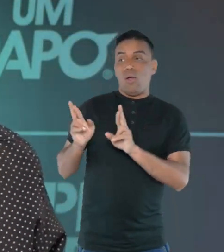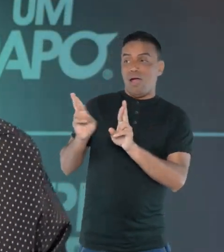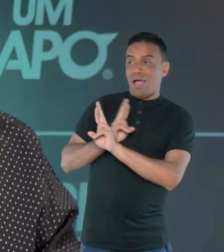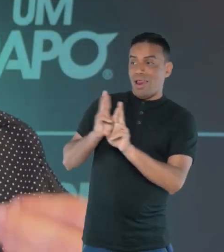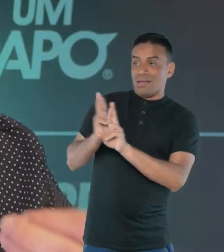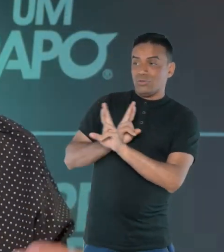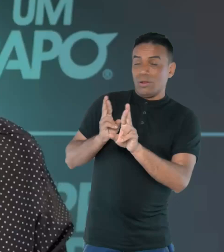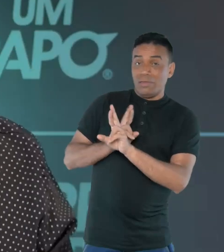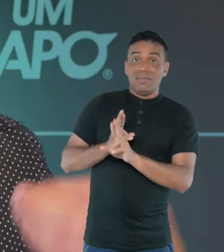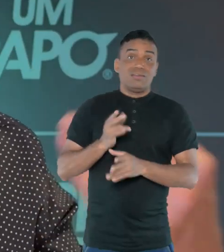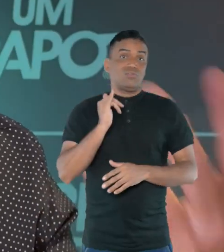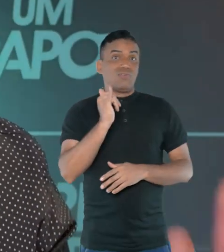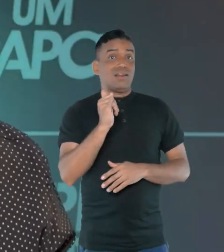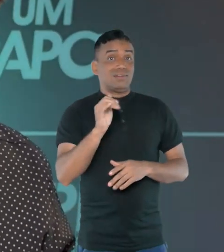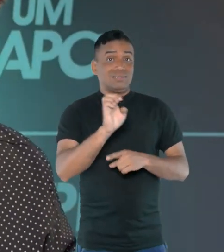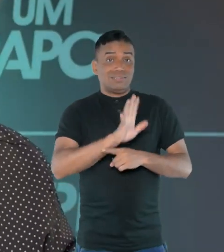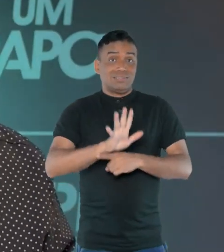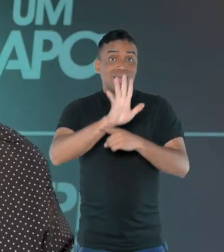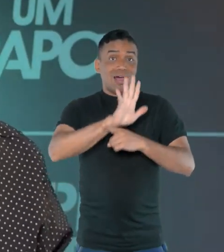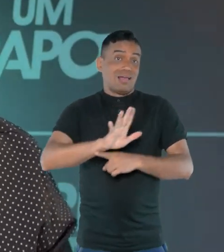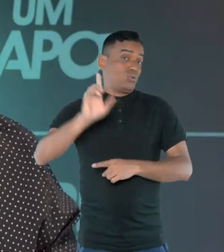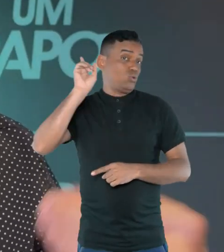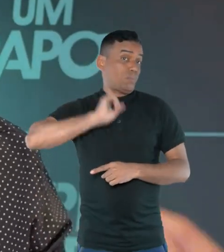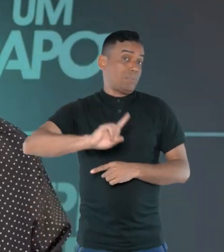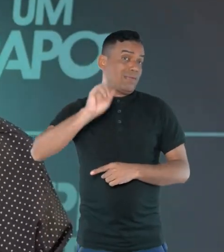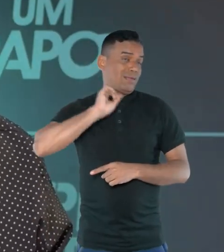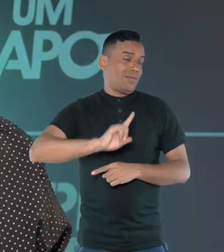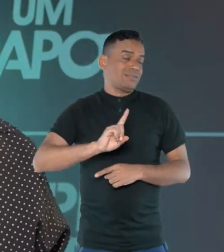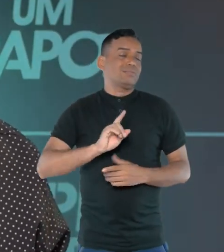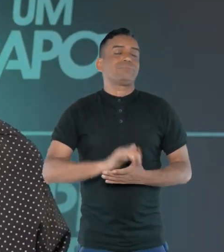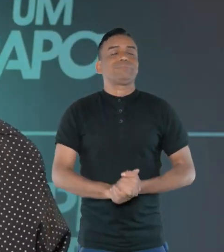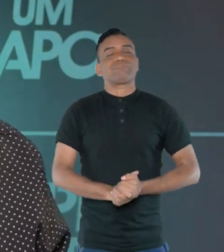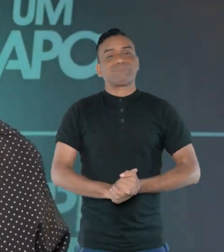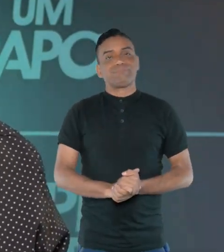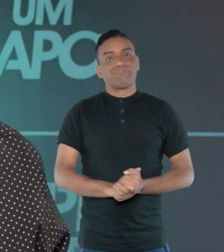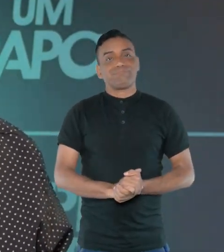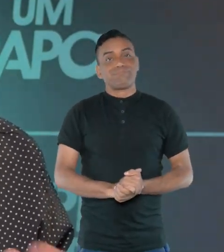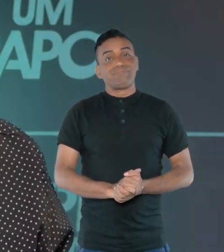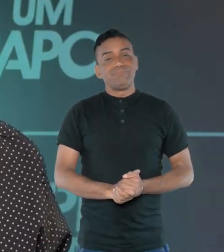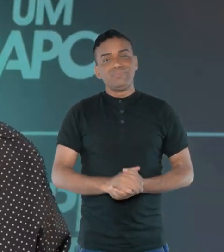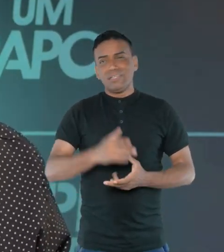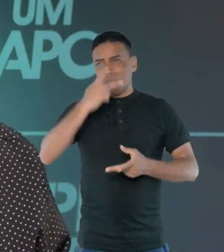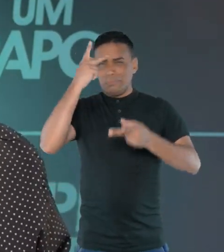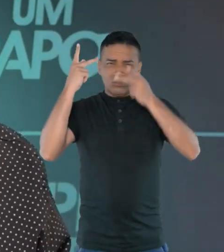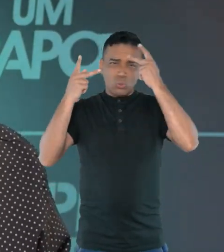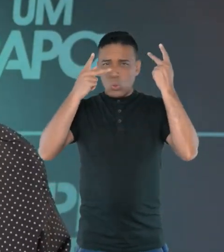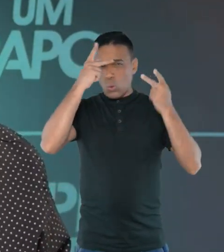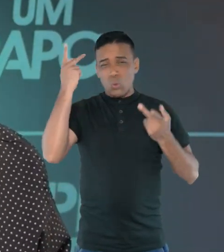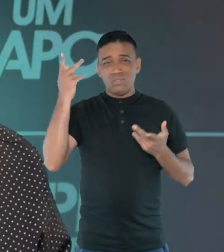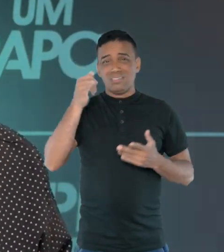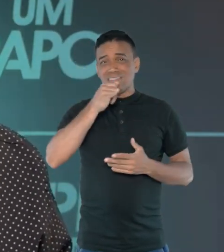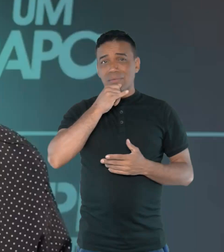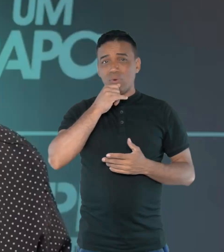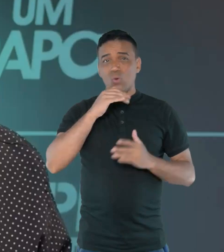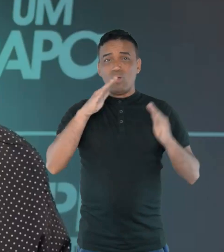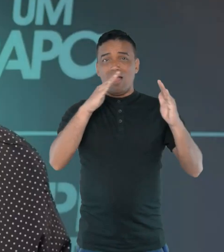relacionamentos, e quando a gente está falando de Minas Gerais, né? Tanto é que muita gente, eu tenho amigos que moram no exterior e que não conhecem bem